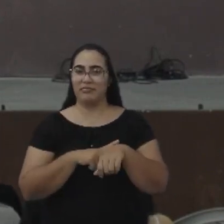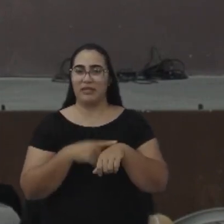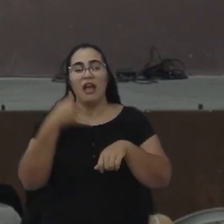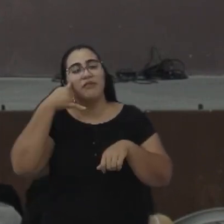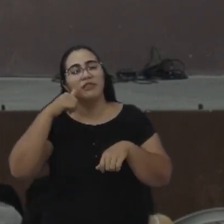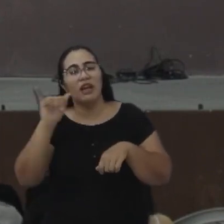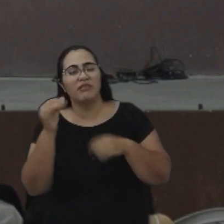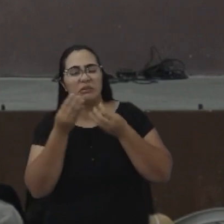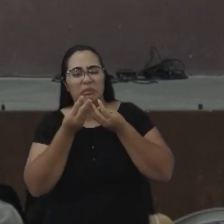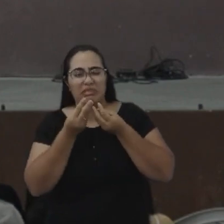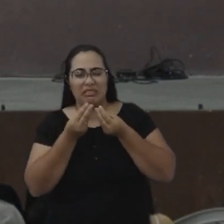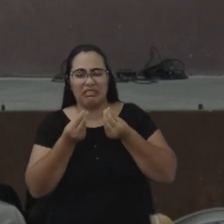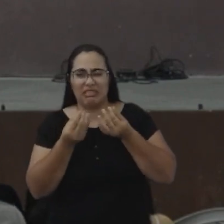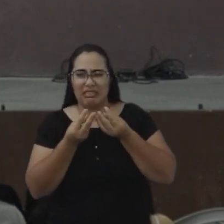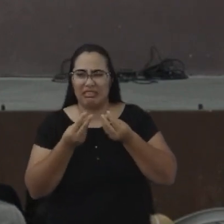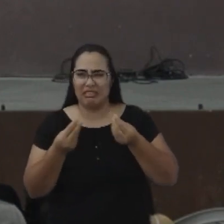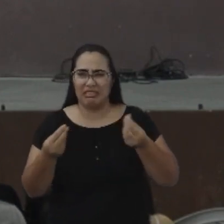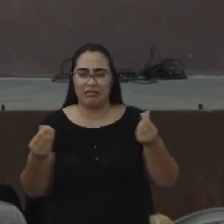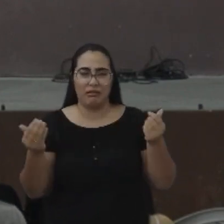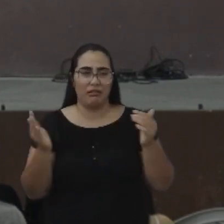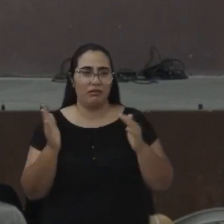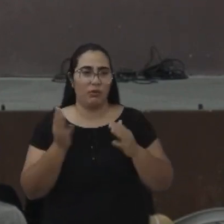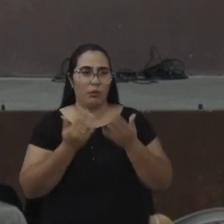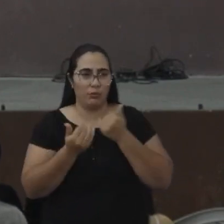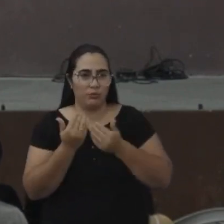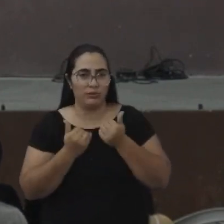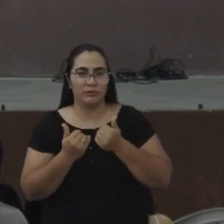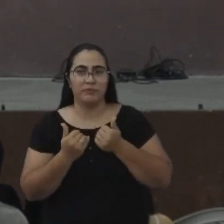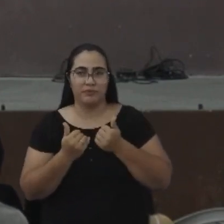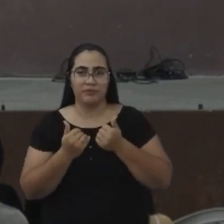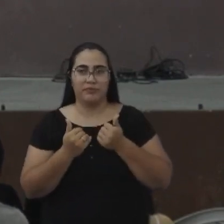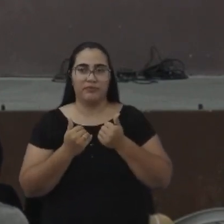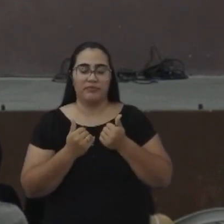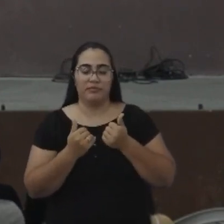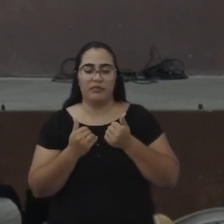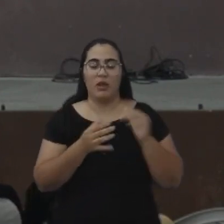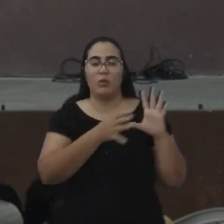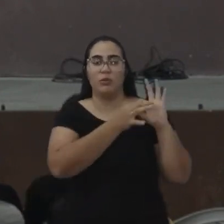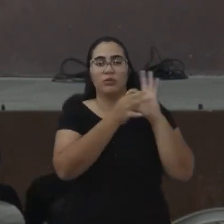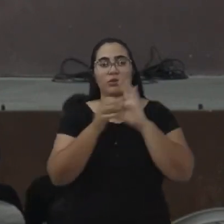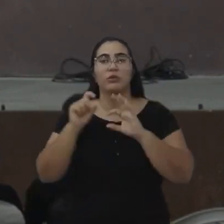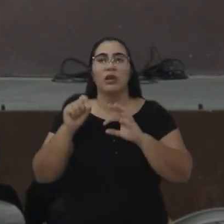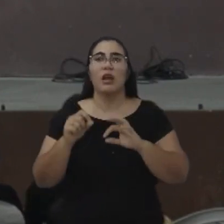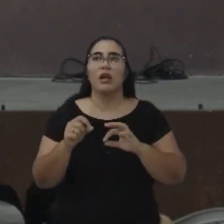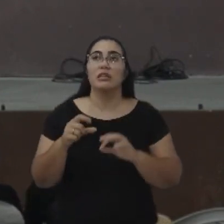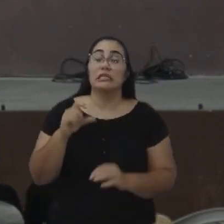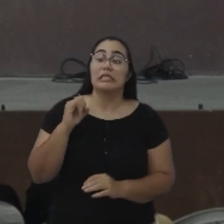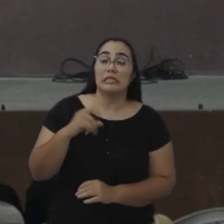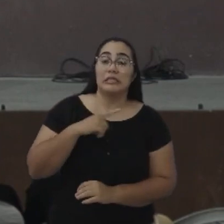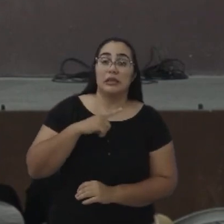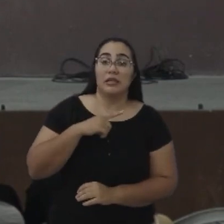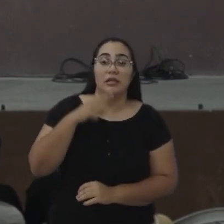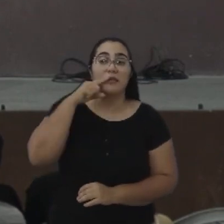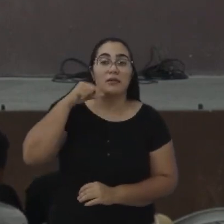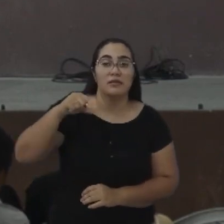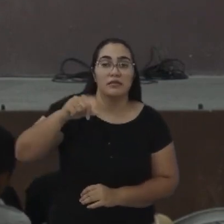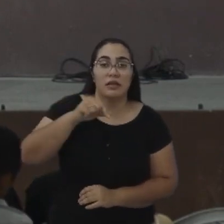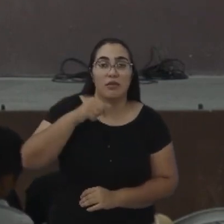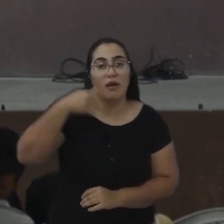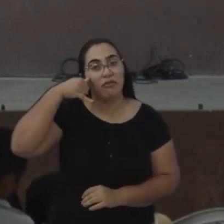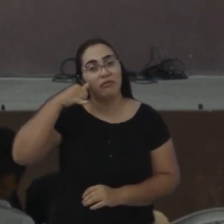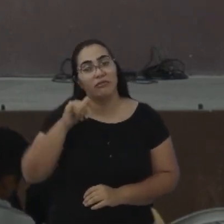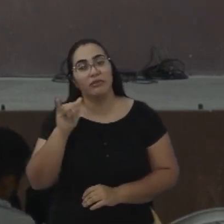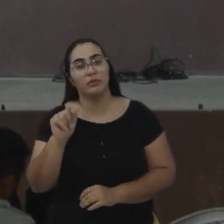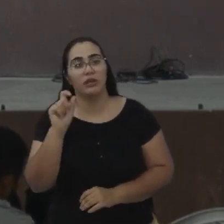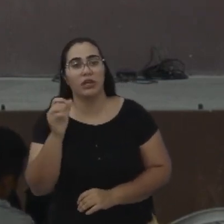apodrecimento. E com certeza o contexto usado por Jesus aqui é que a presença do sal evita apodrecimento